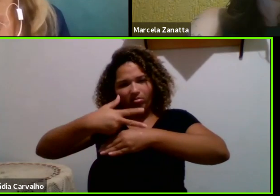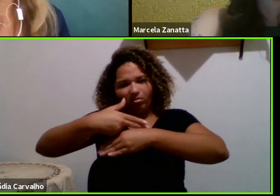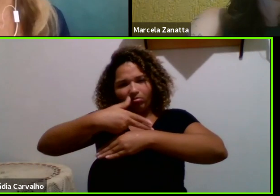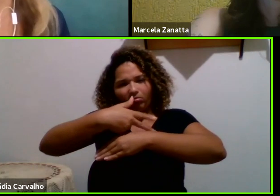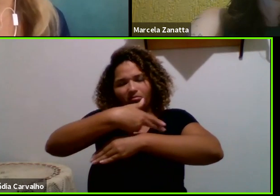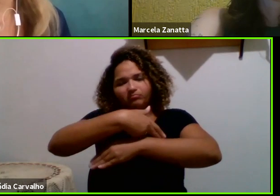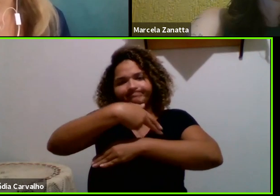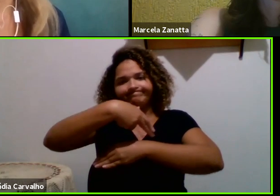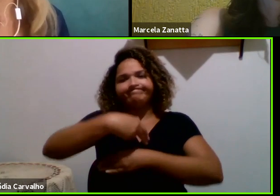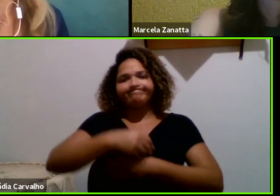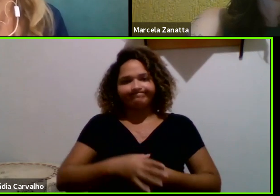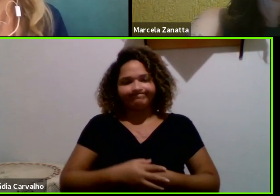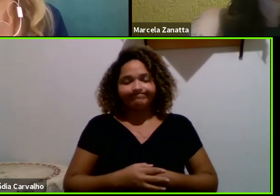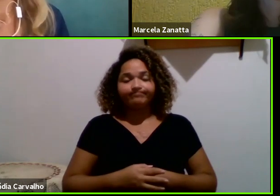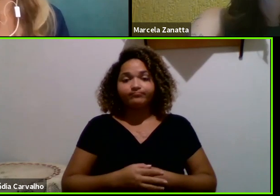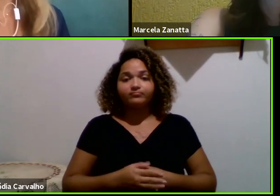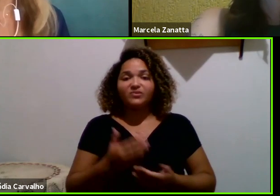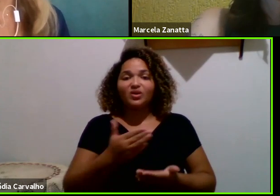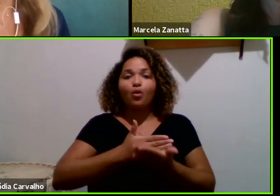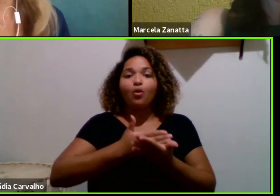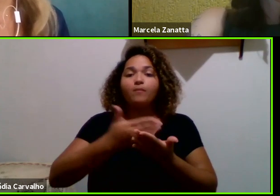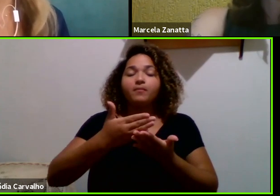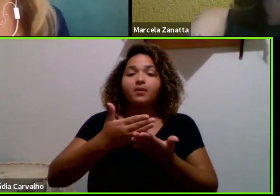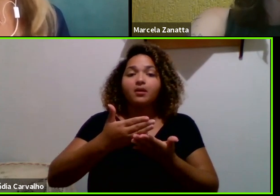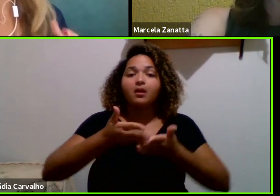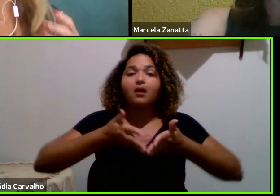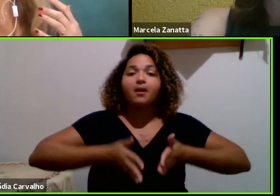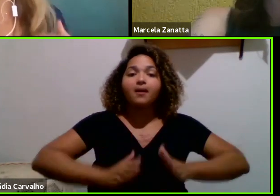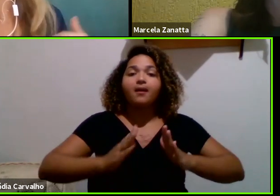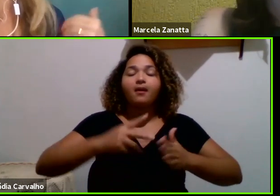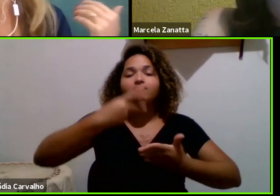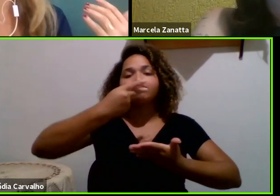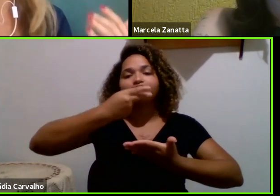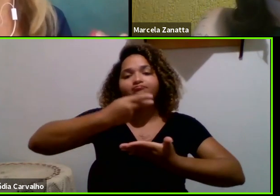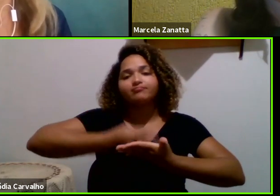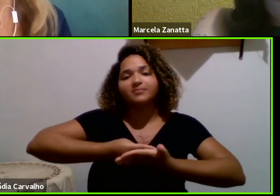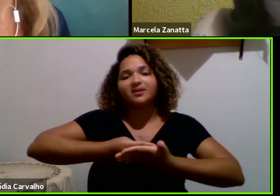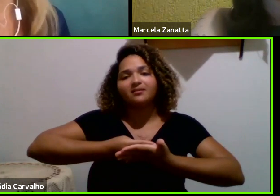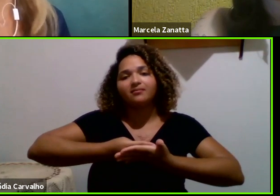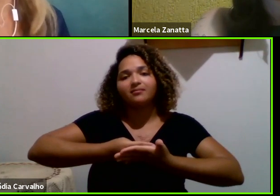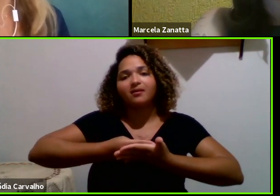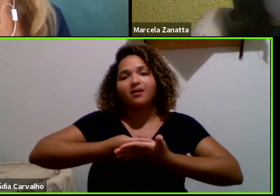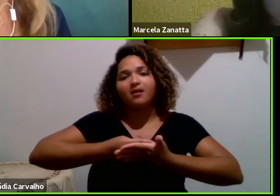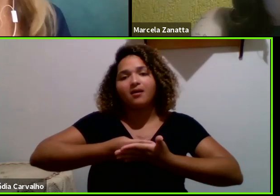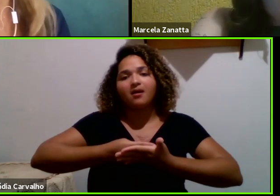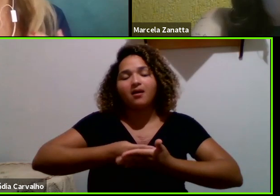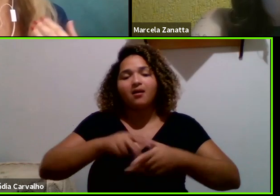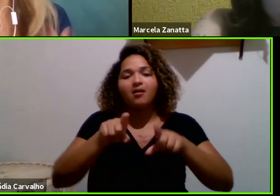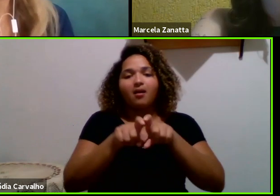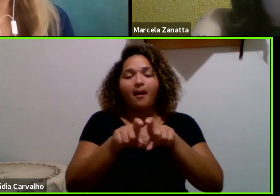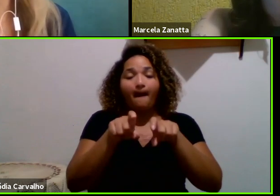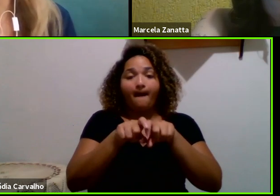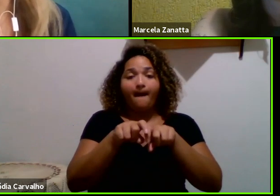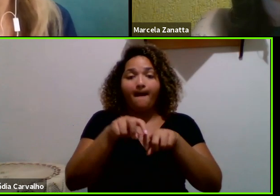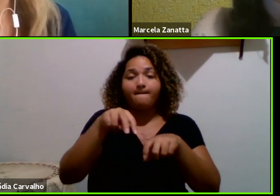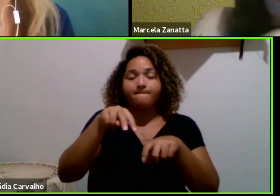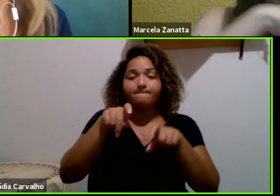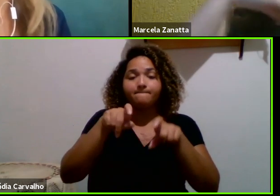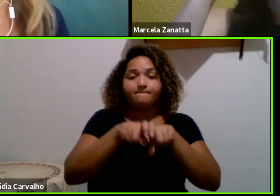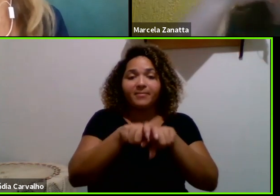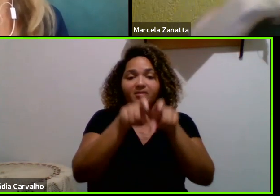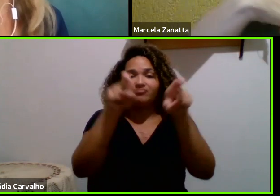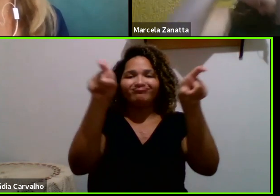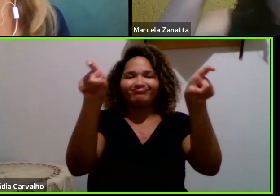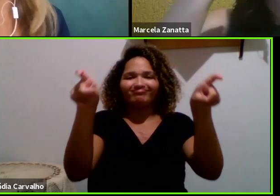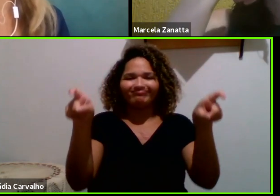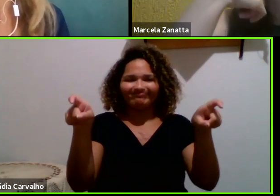posições horizontais, parir deitadas, com as pernas em perneiras, e o motivo